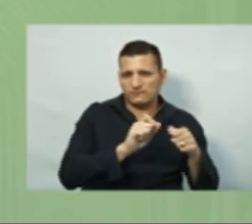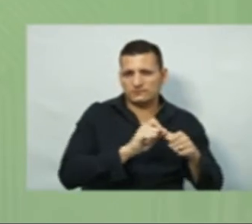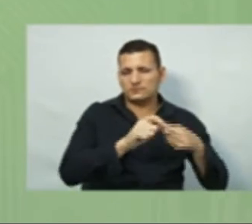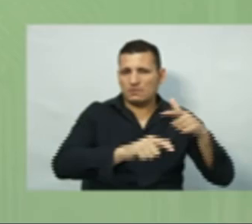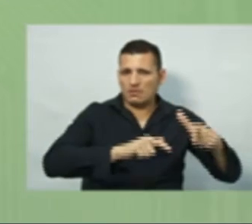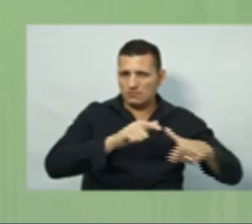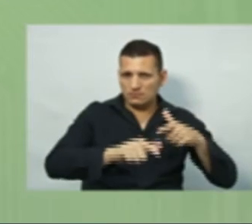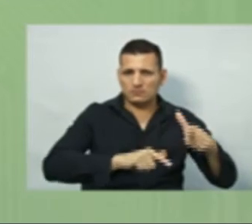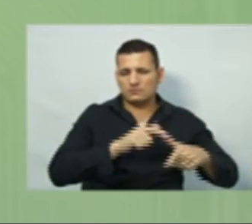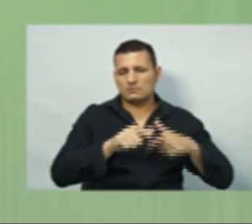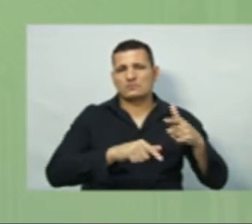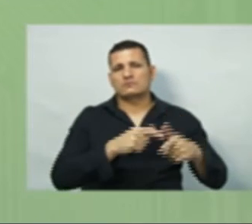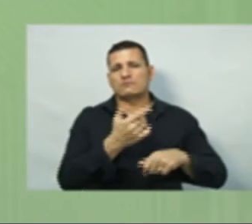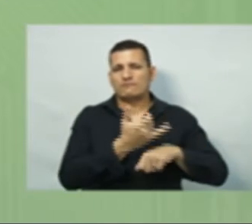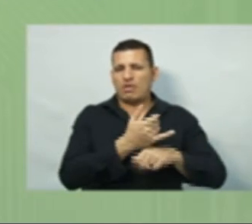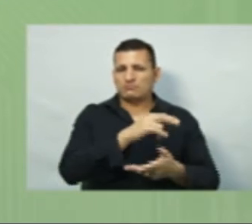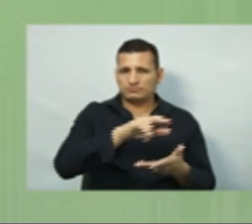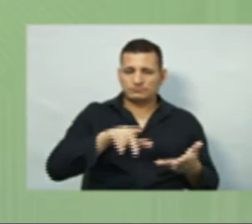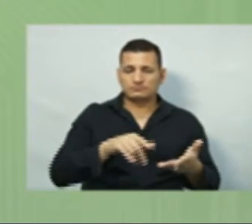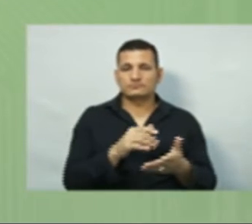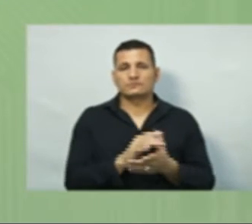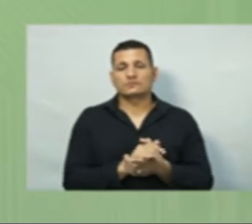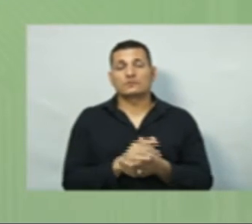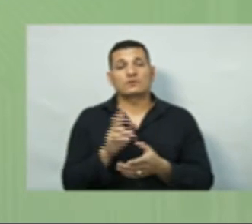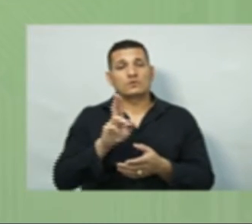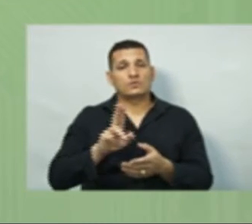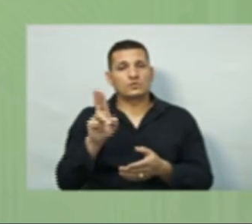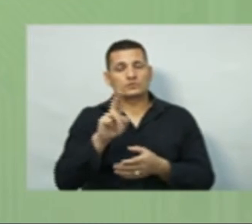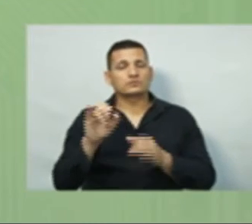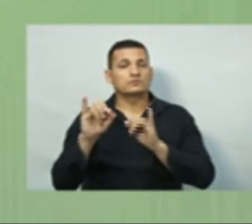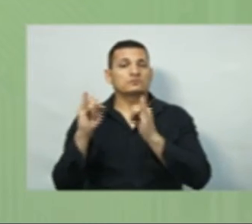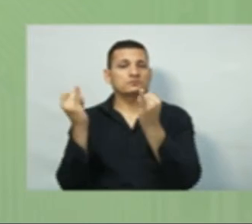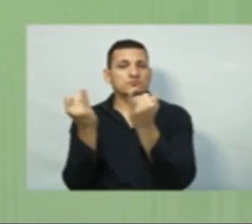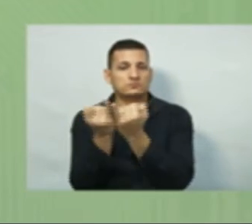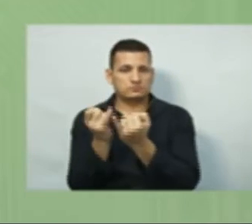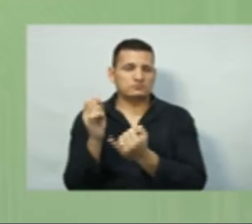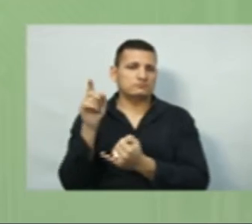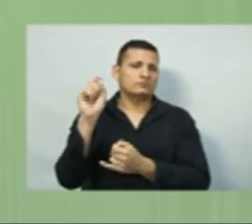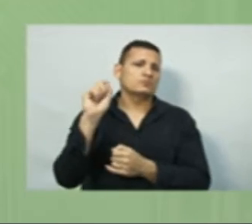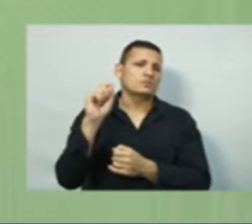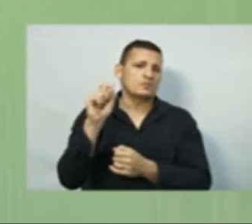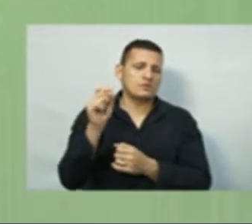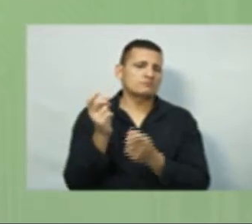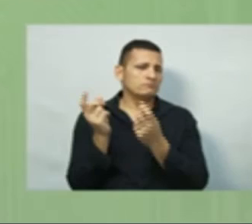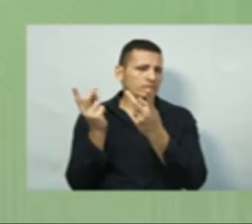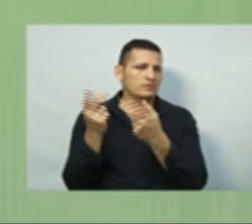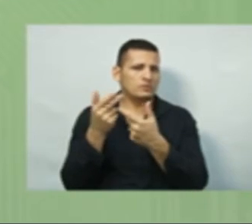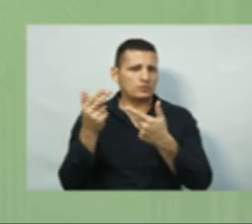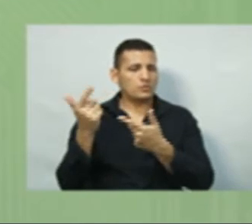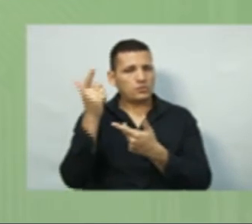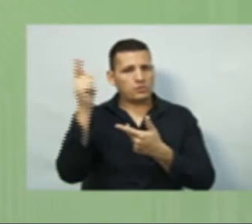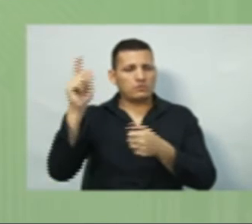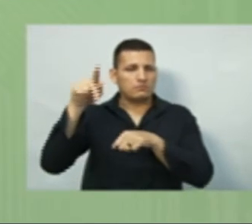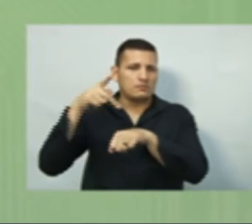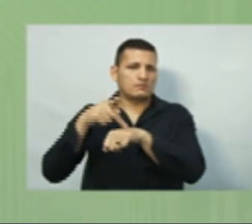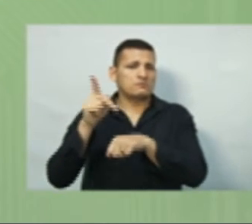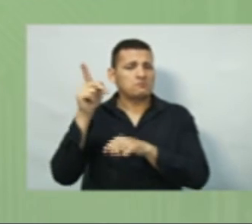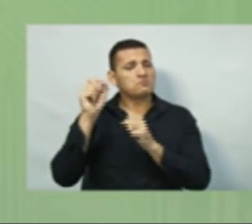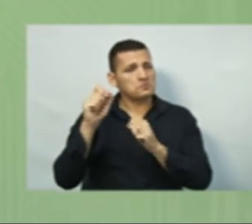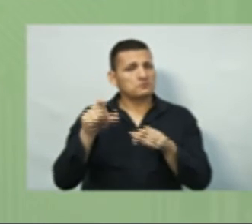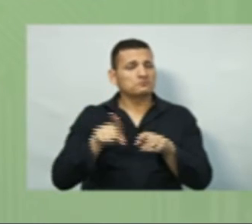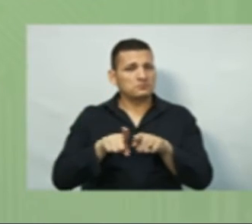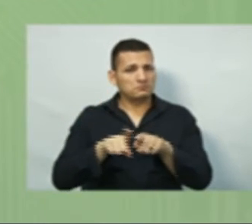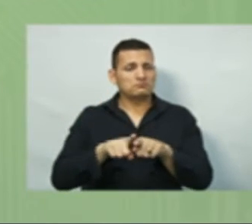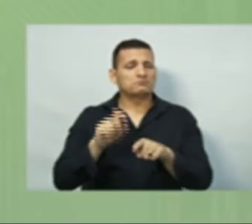está vendo o seguinte, o uso das questões internacionais, ou seja, se inserir no mercado nacional, pode te dar também uma